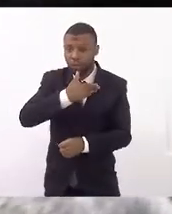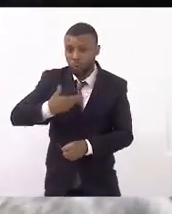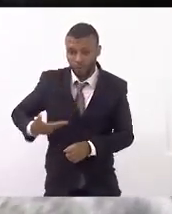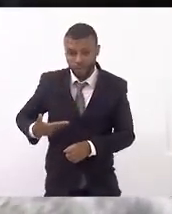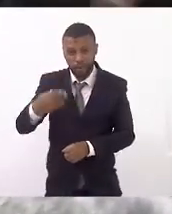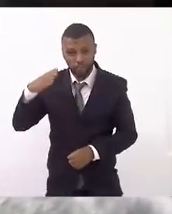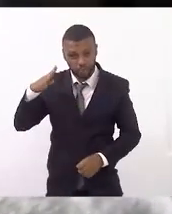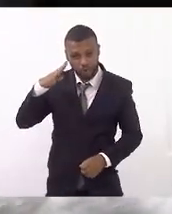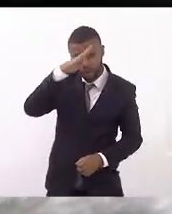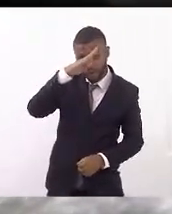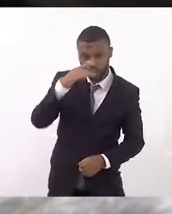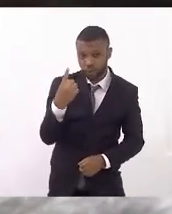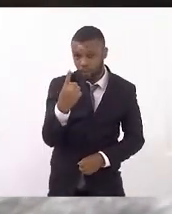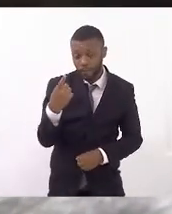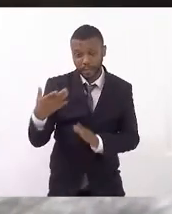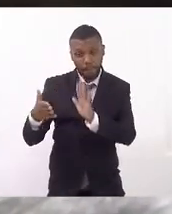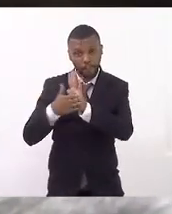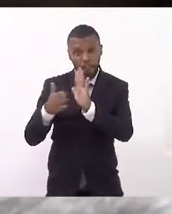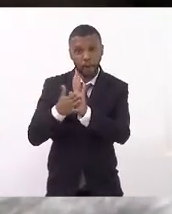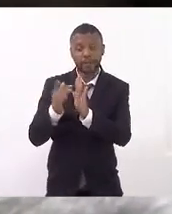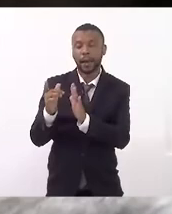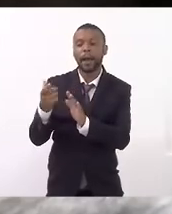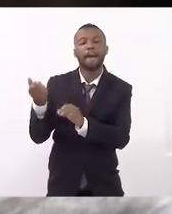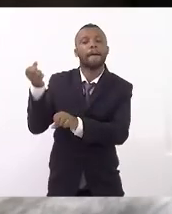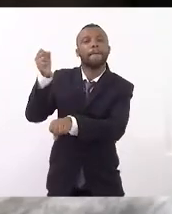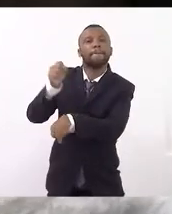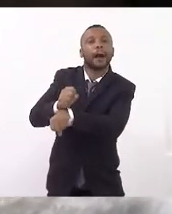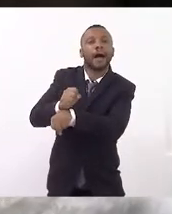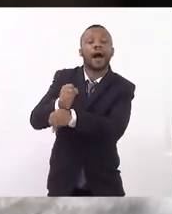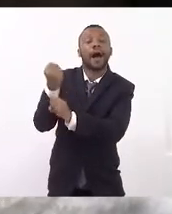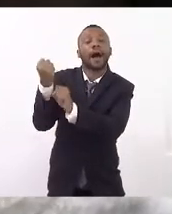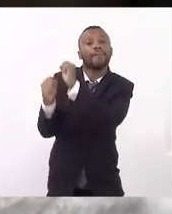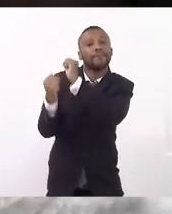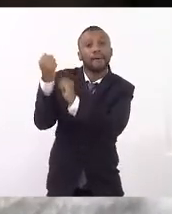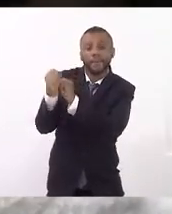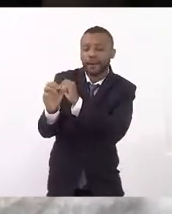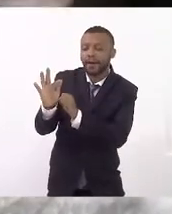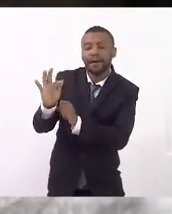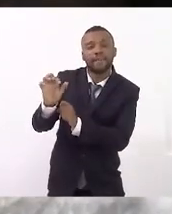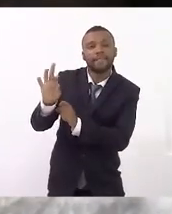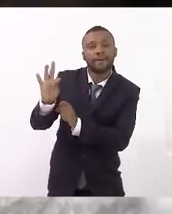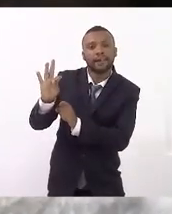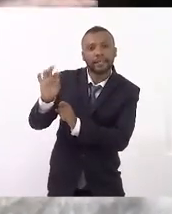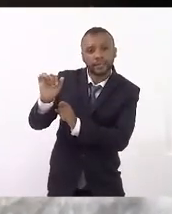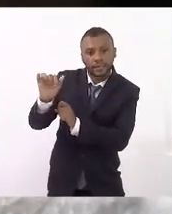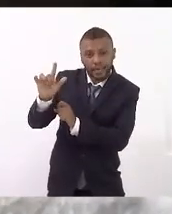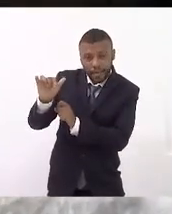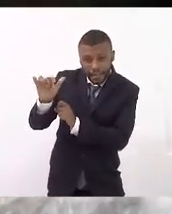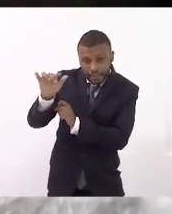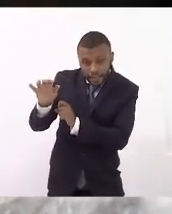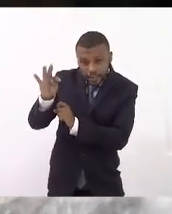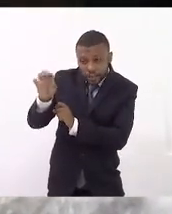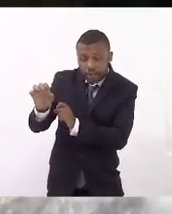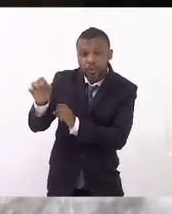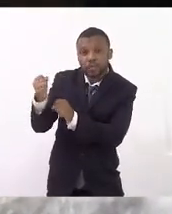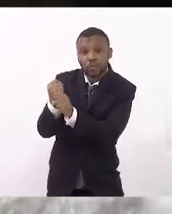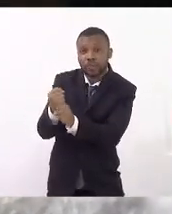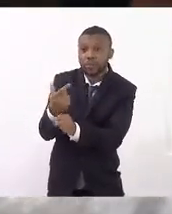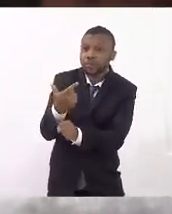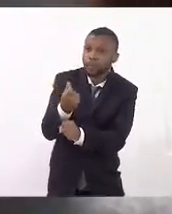medidas, por exemplo, foi desativar as fábricas de fertilizantes da Petrobras. A do Paraná foi interrompida, acho que 19 de 2020.